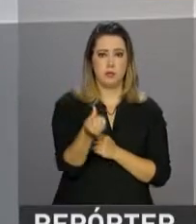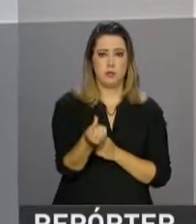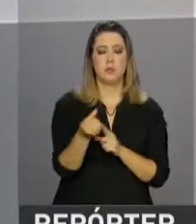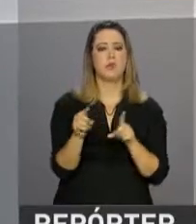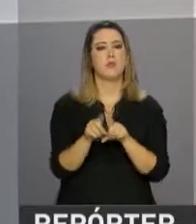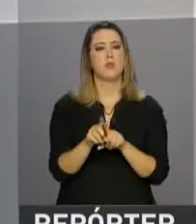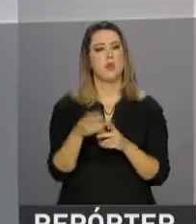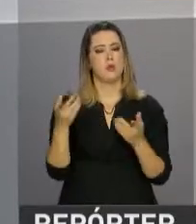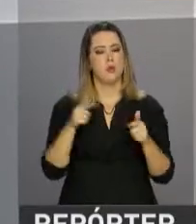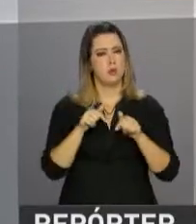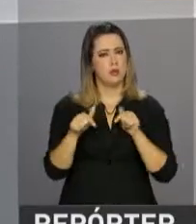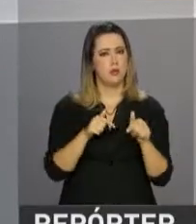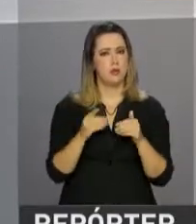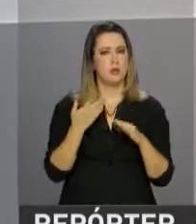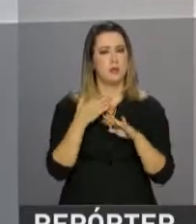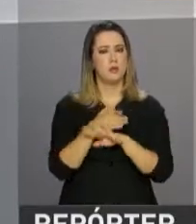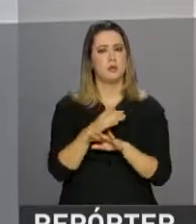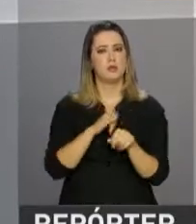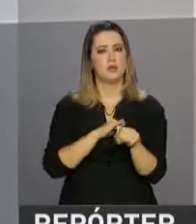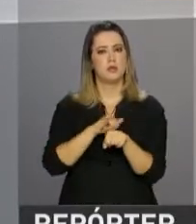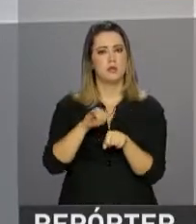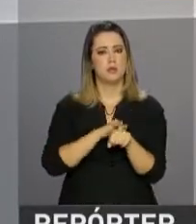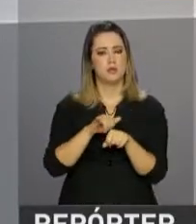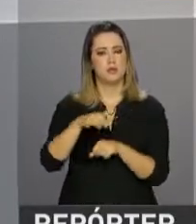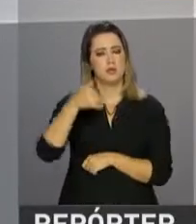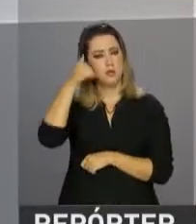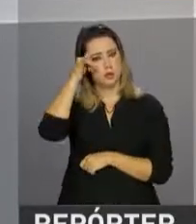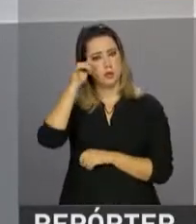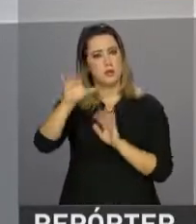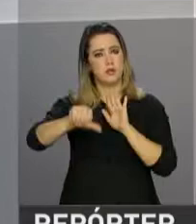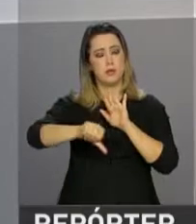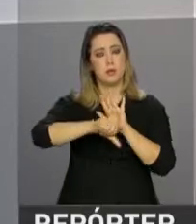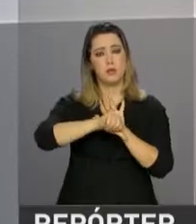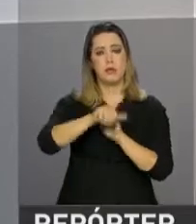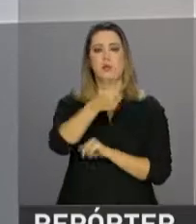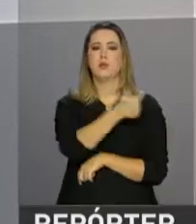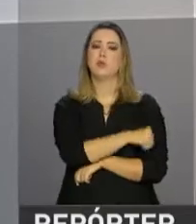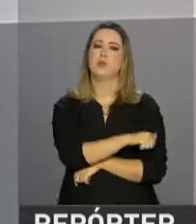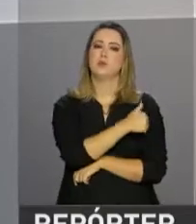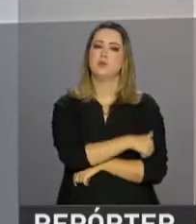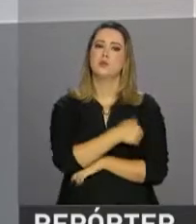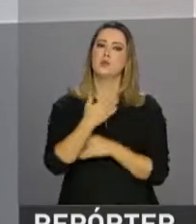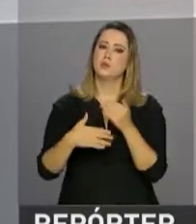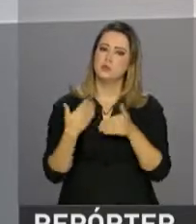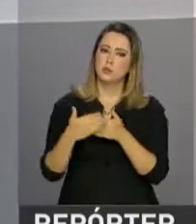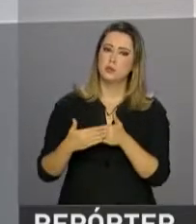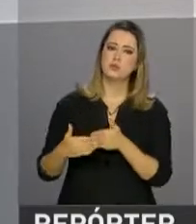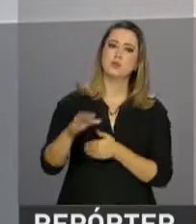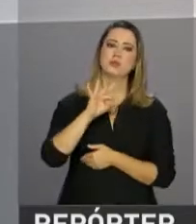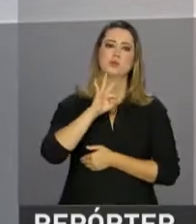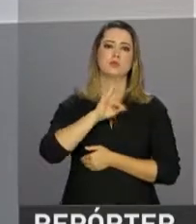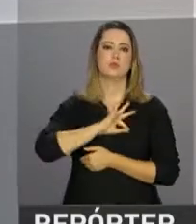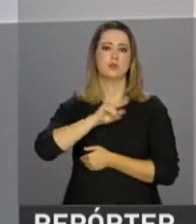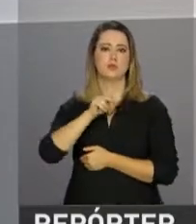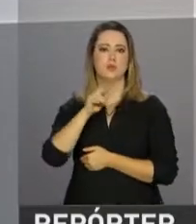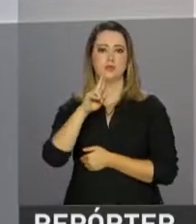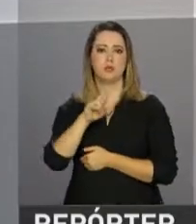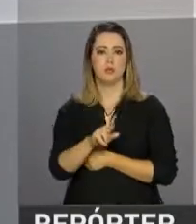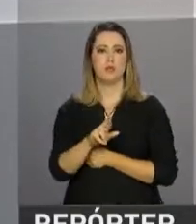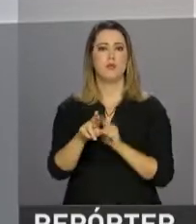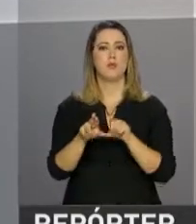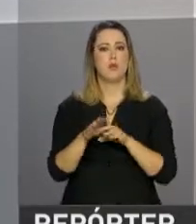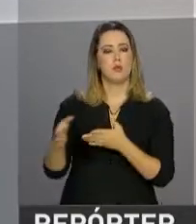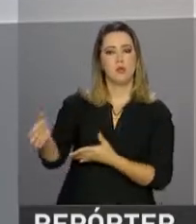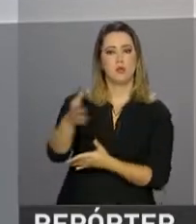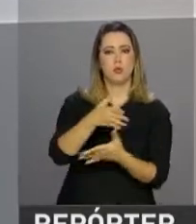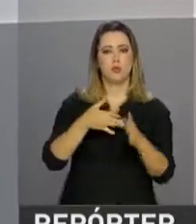operação é de faz parte da estratégia de combate ao crime organizado no rio de janeiro e é desenvolvida pela polícia rodoviária federal em